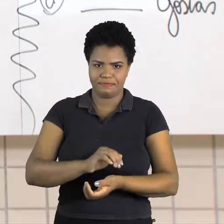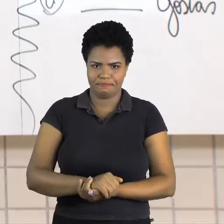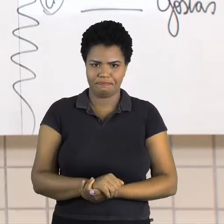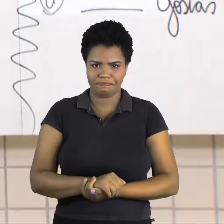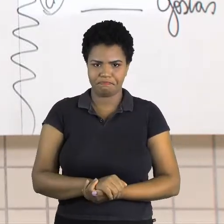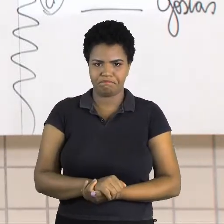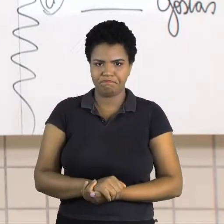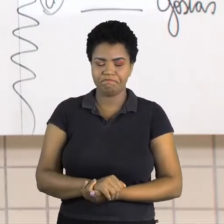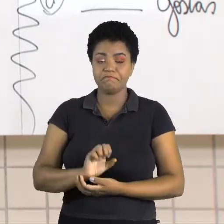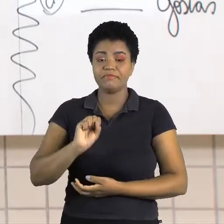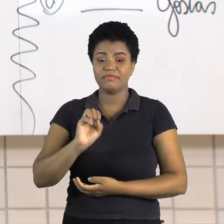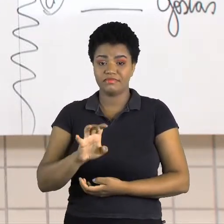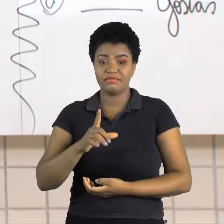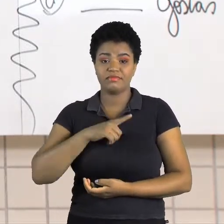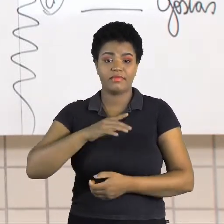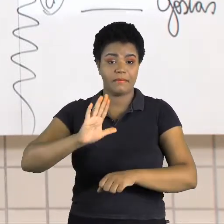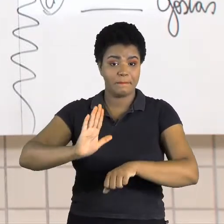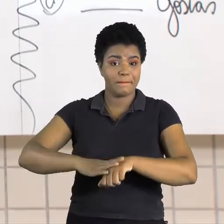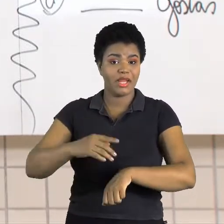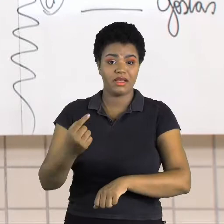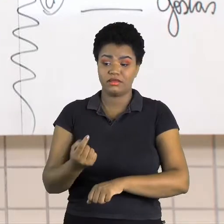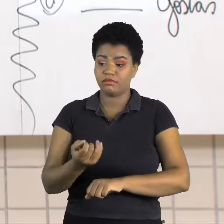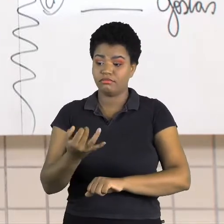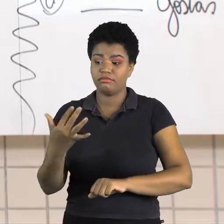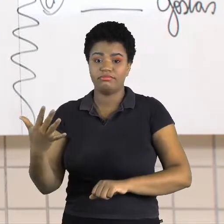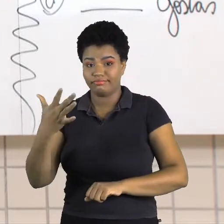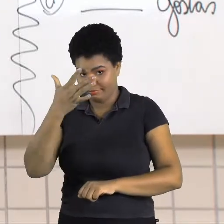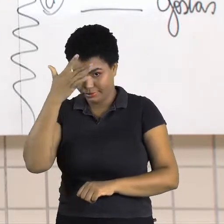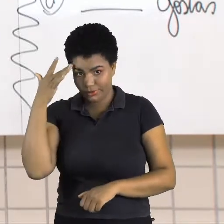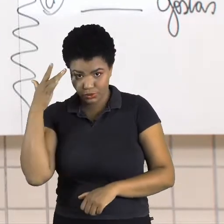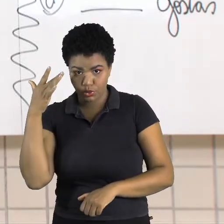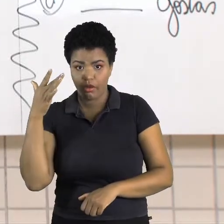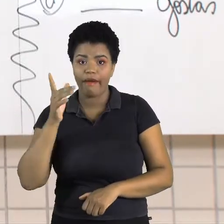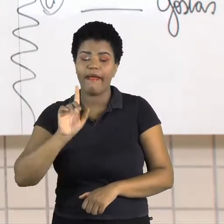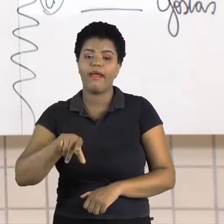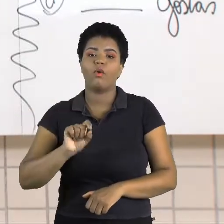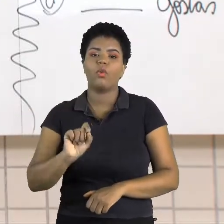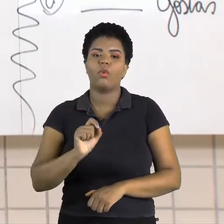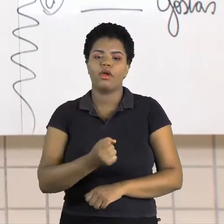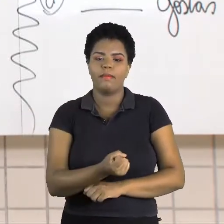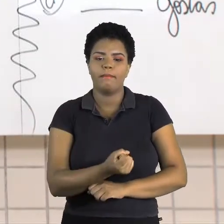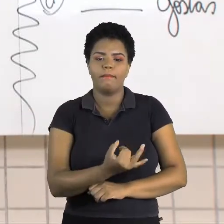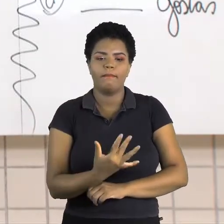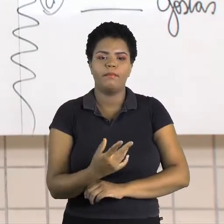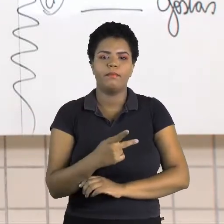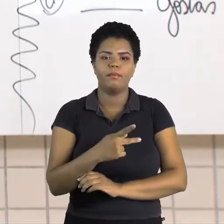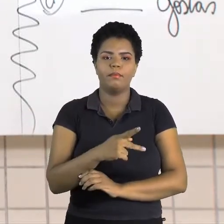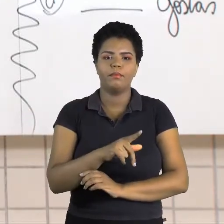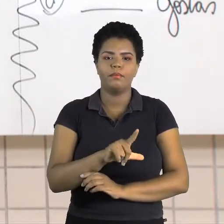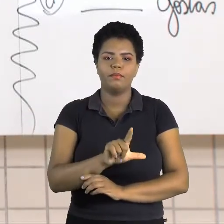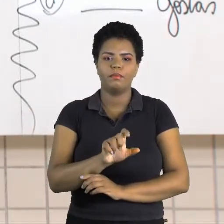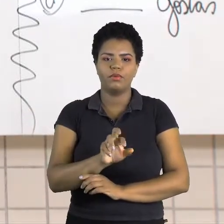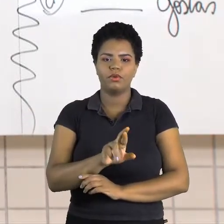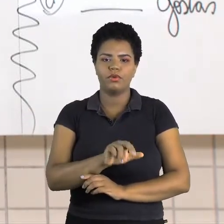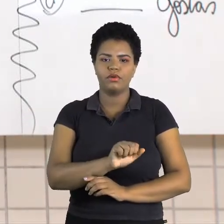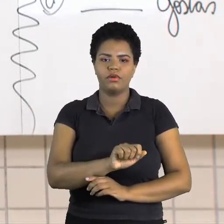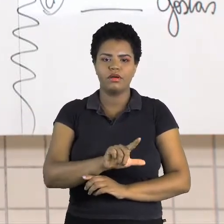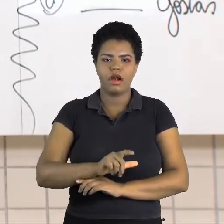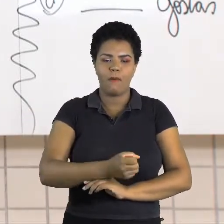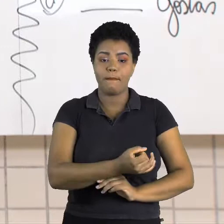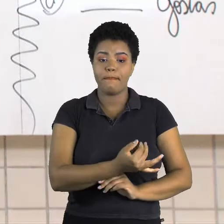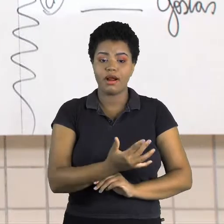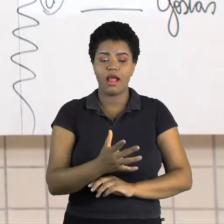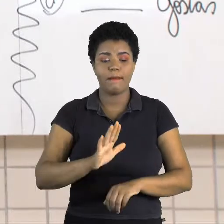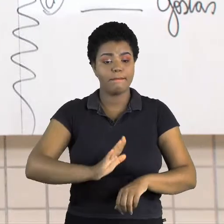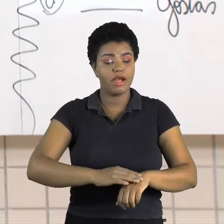tiver mais de uma pessoa, nós vamos falar que é o plural. O plural é mais de um elemento, mais de